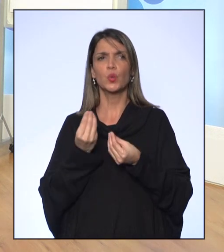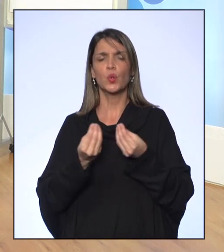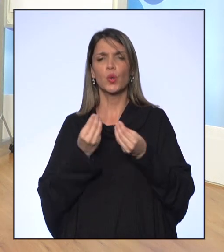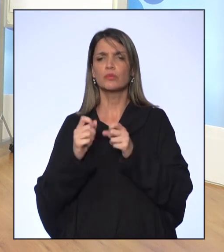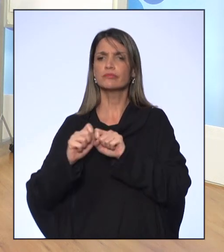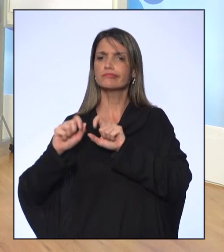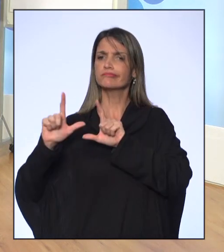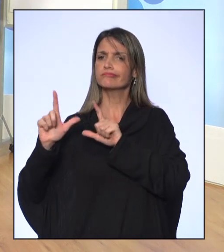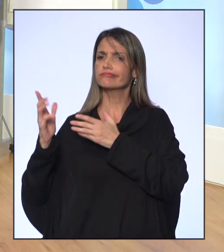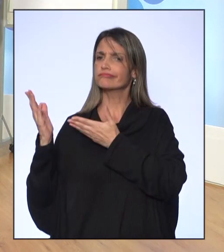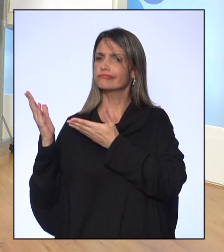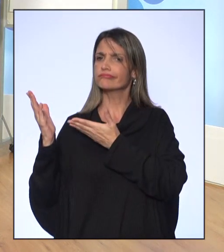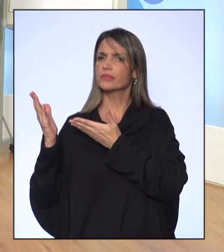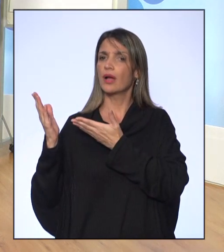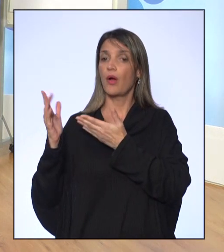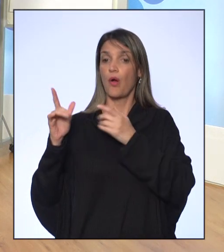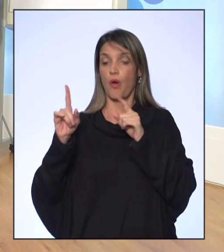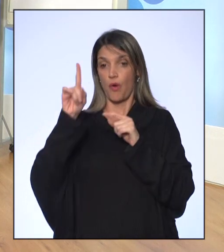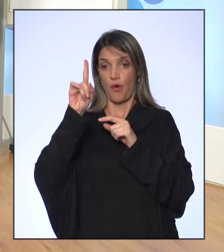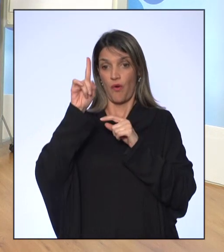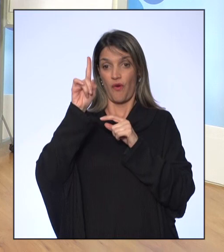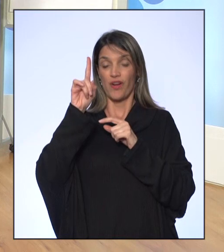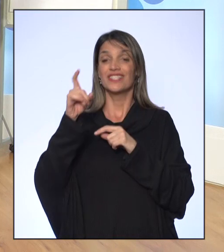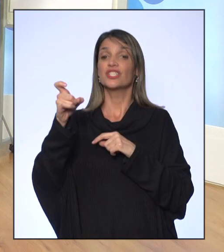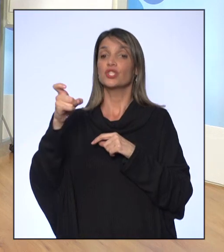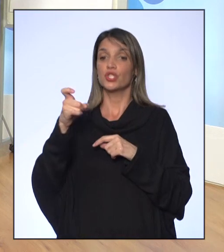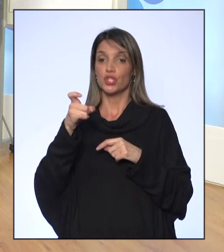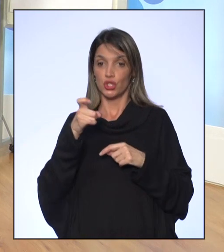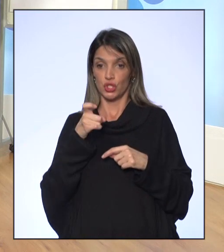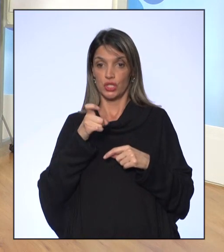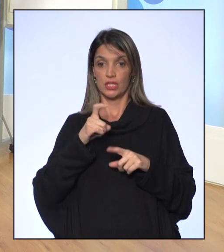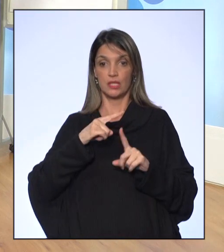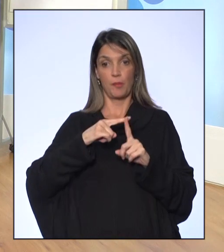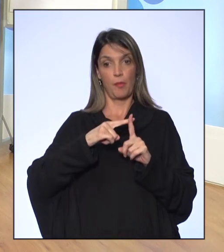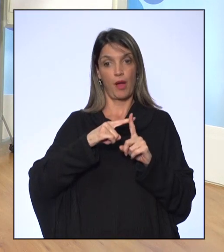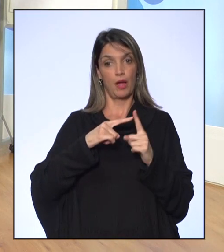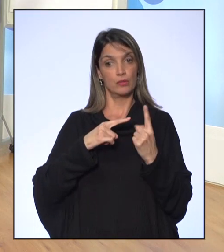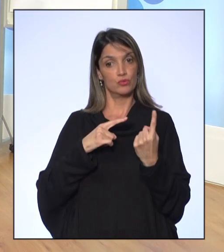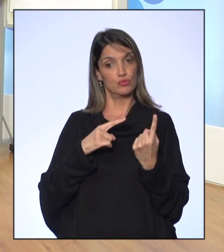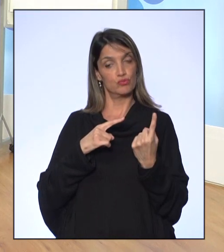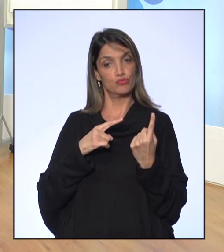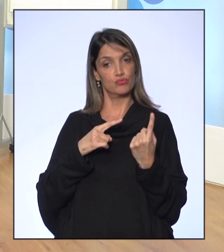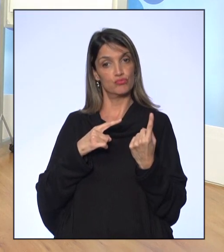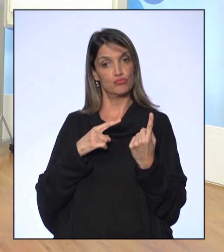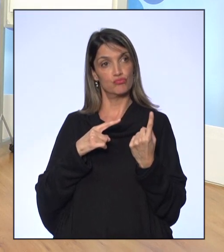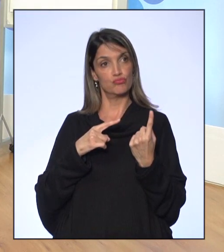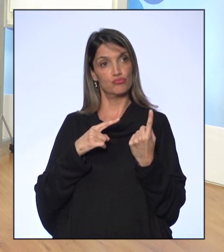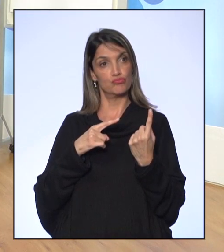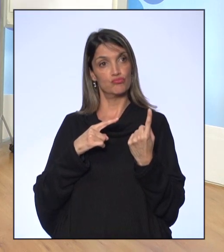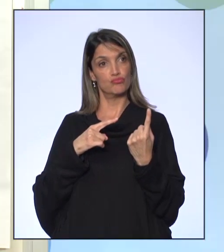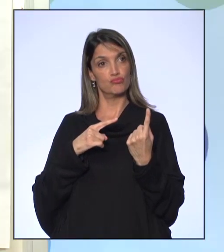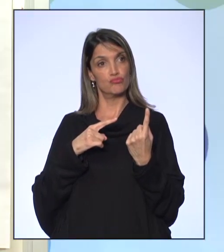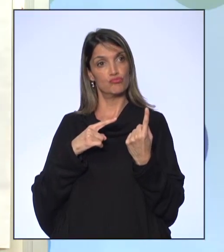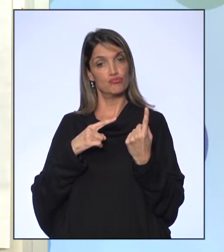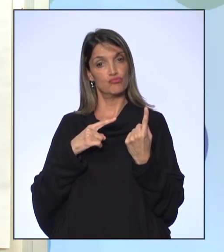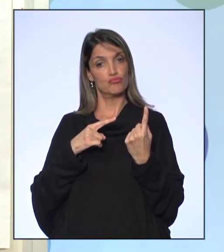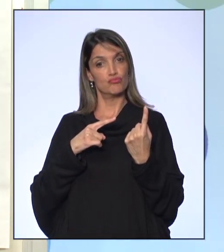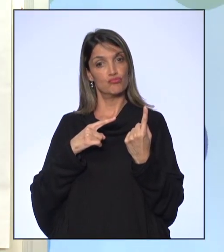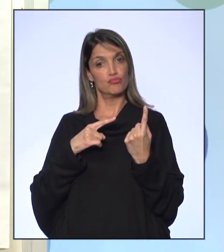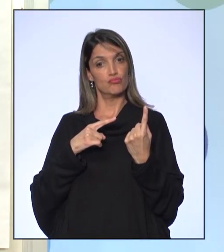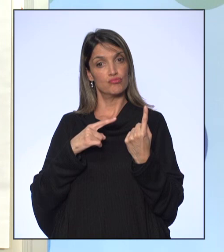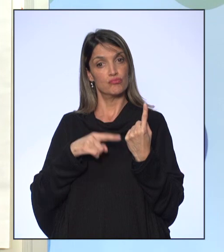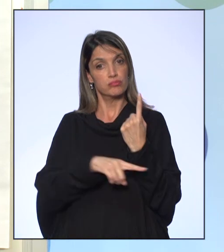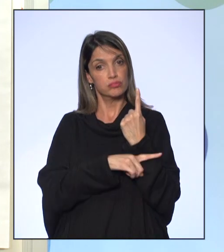tela, Rafa? Estava assim, né? Ó, x mais 1 é proporcional a 4, não é isso? Perfeito. E ele falou